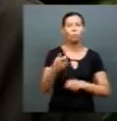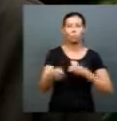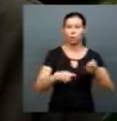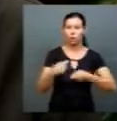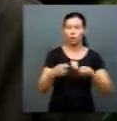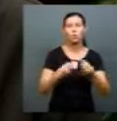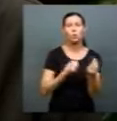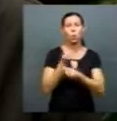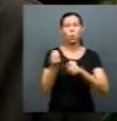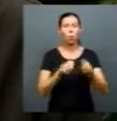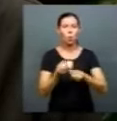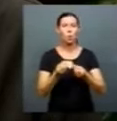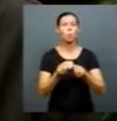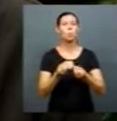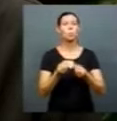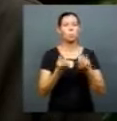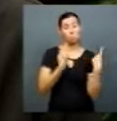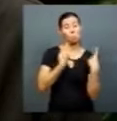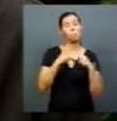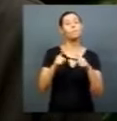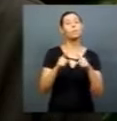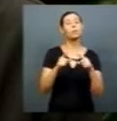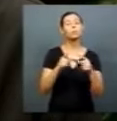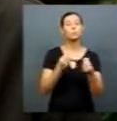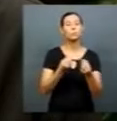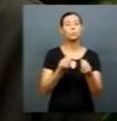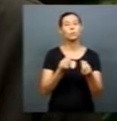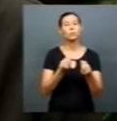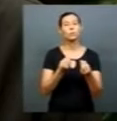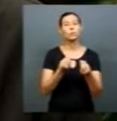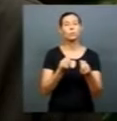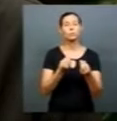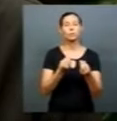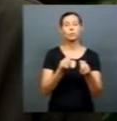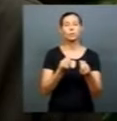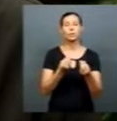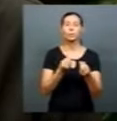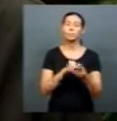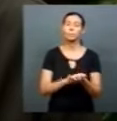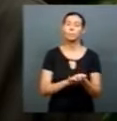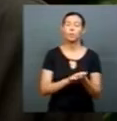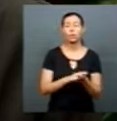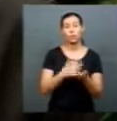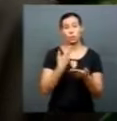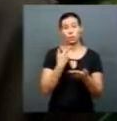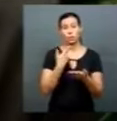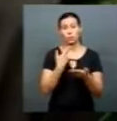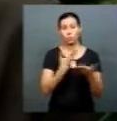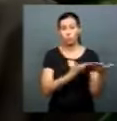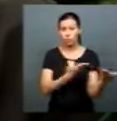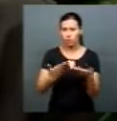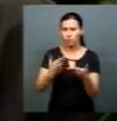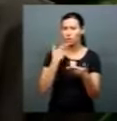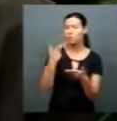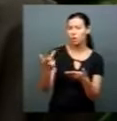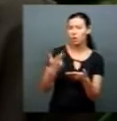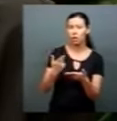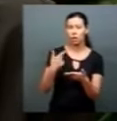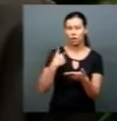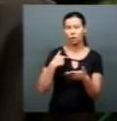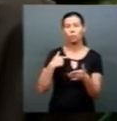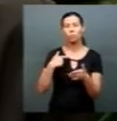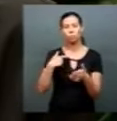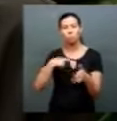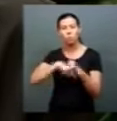tem alguma provocação, alguma questão para jogar para as nossas convidadas no estúdio? A provocação, a pergunta que eu tenho